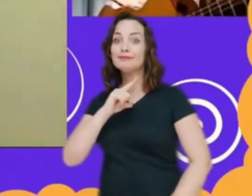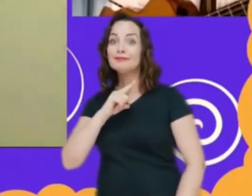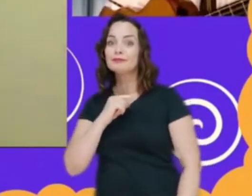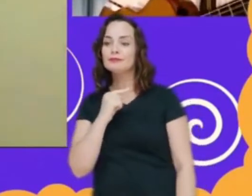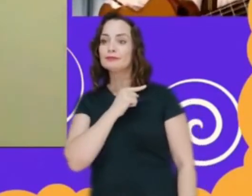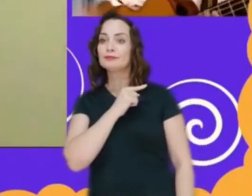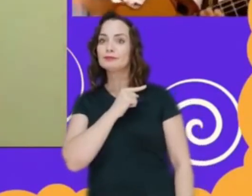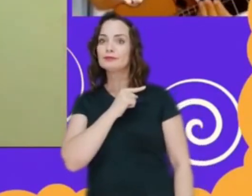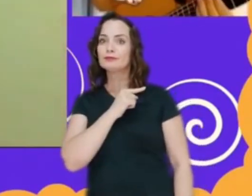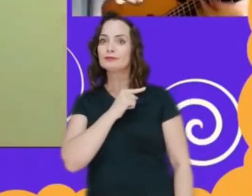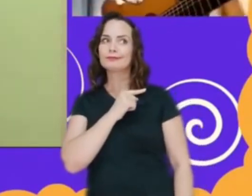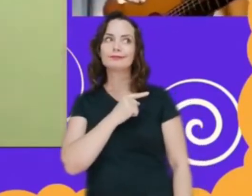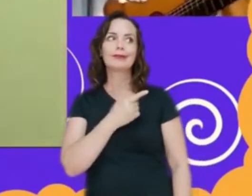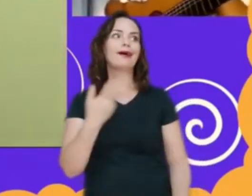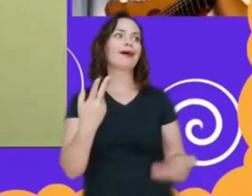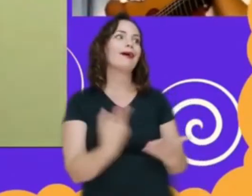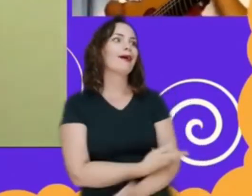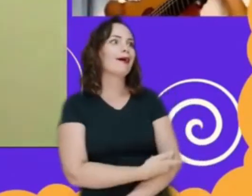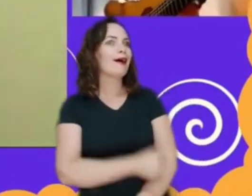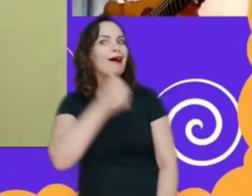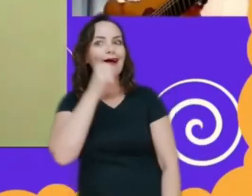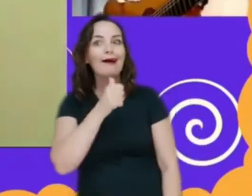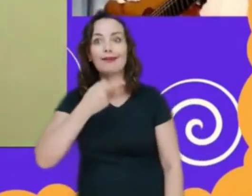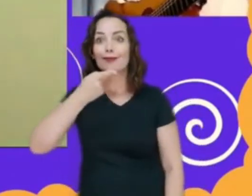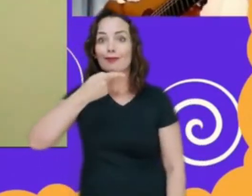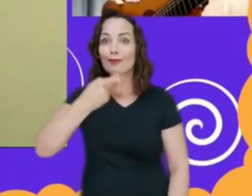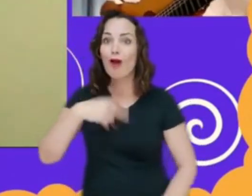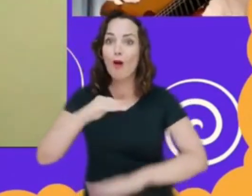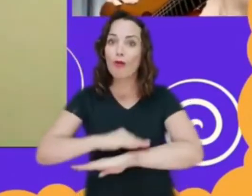Avião A produção agora falou Olha que loucura